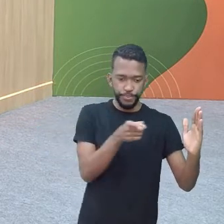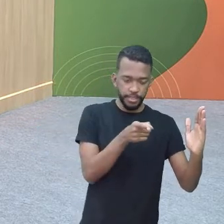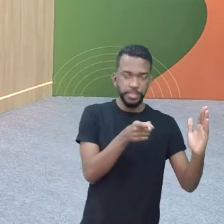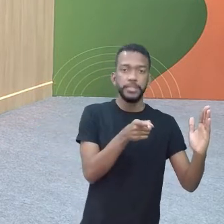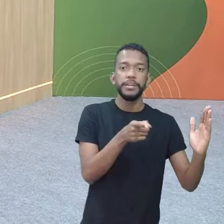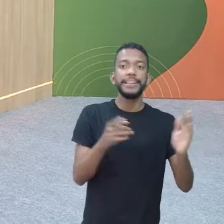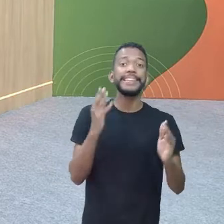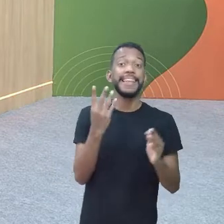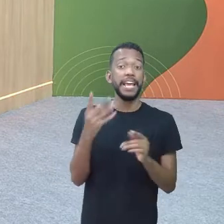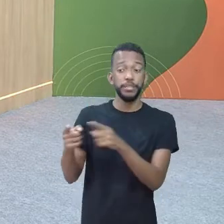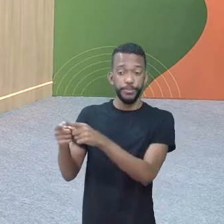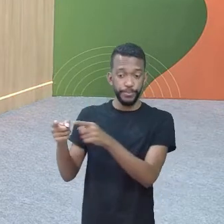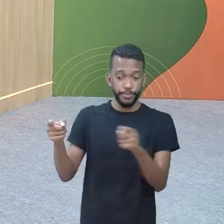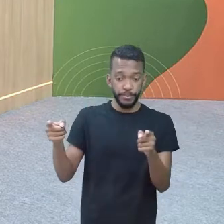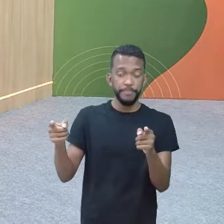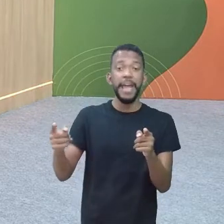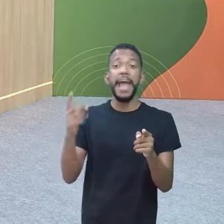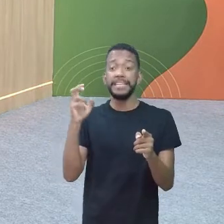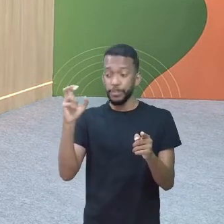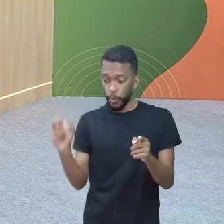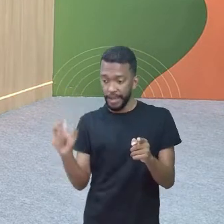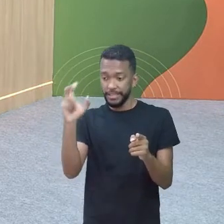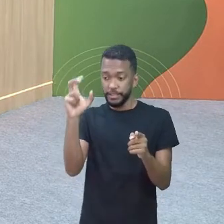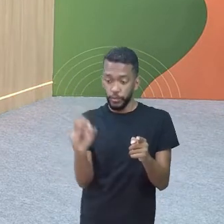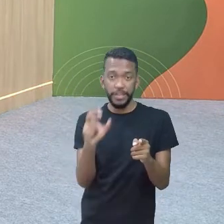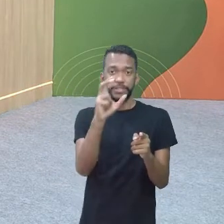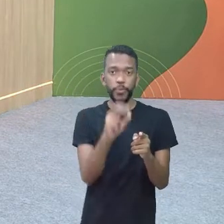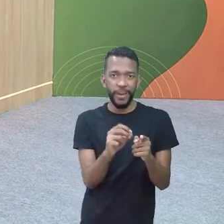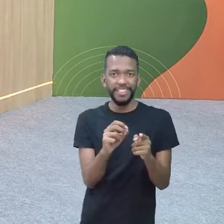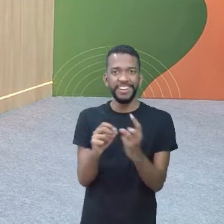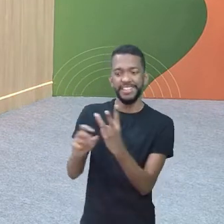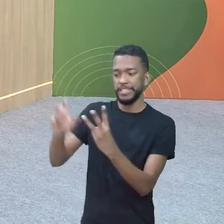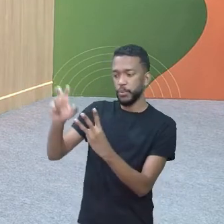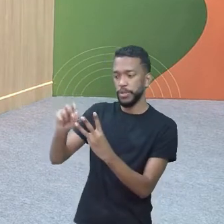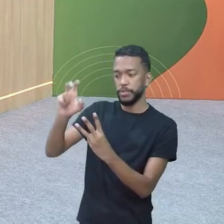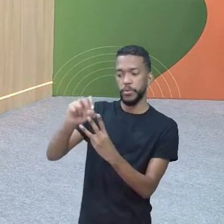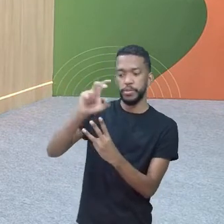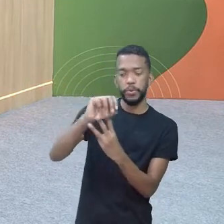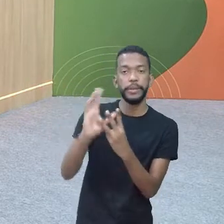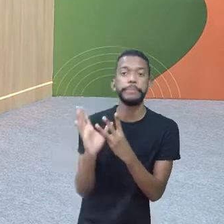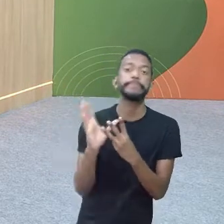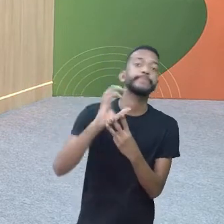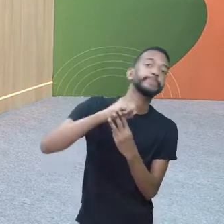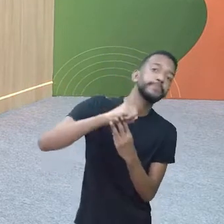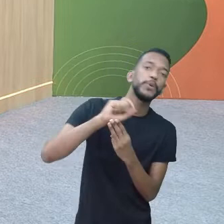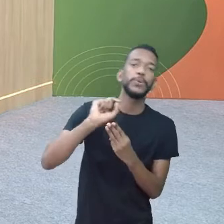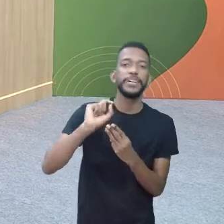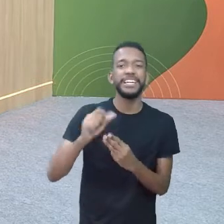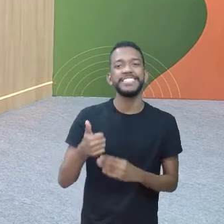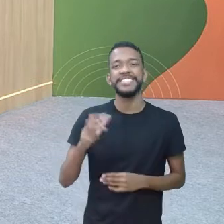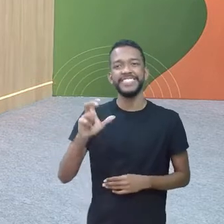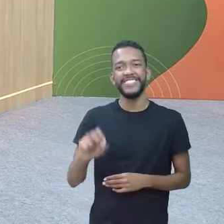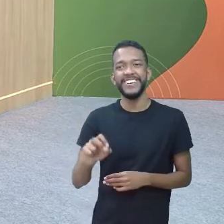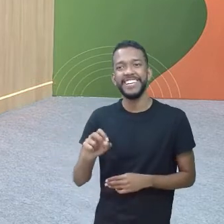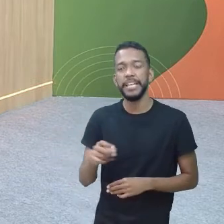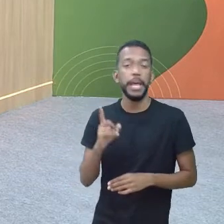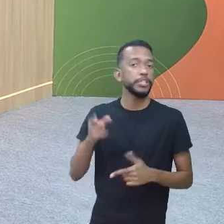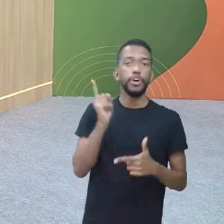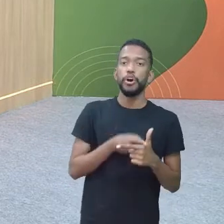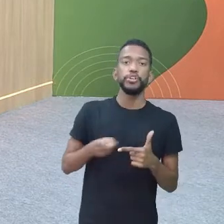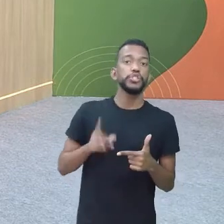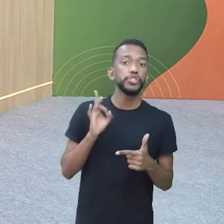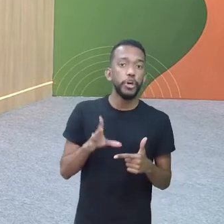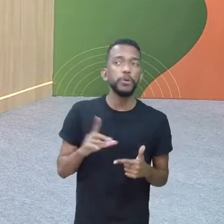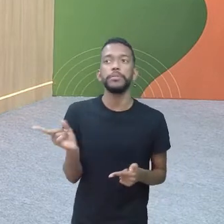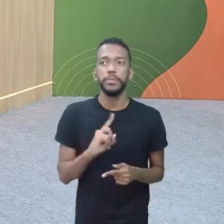vezes 50, que deu 150. A ideia da gente agora não é somente fazer uma divisão, como estava aqui.